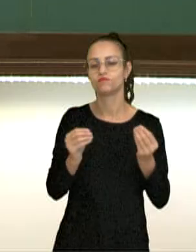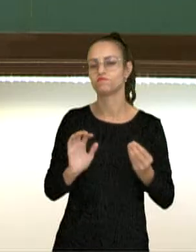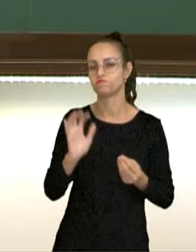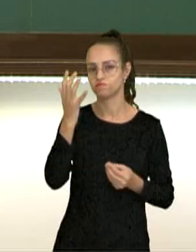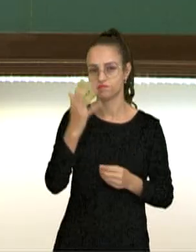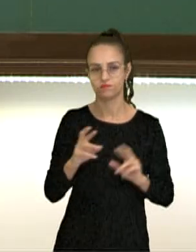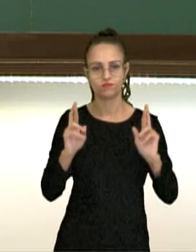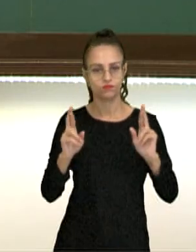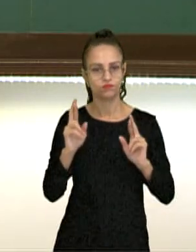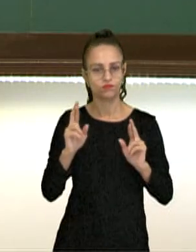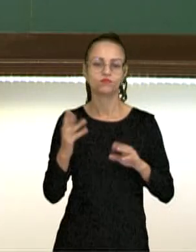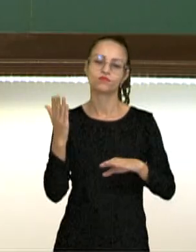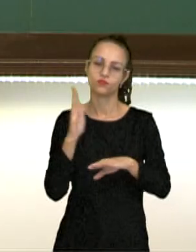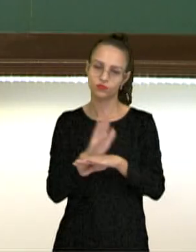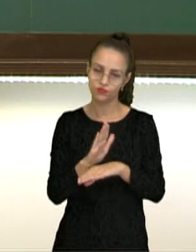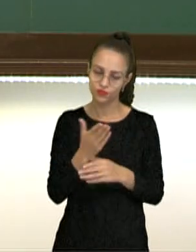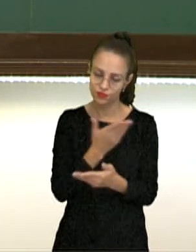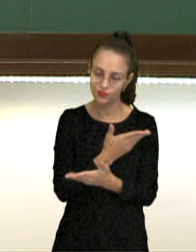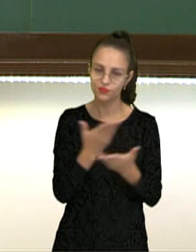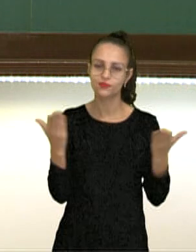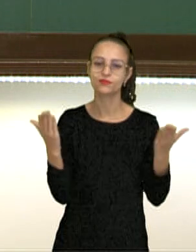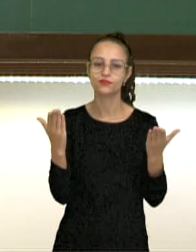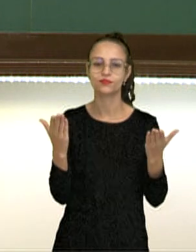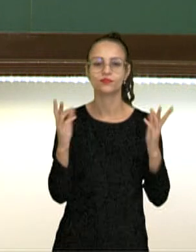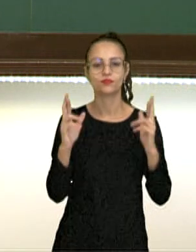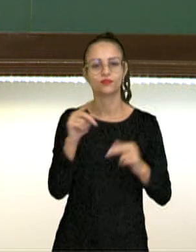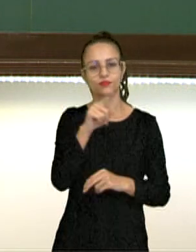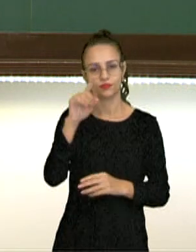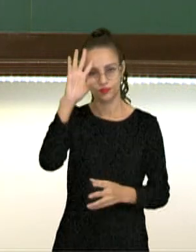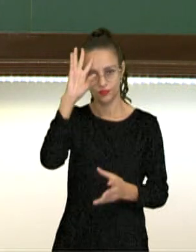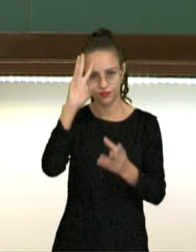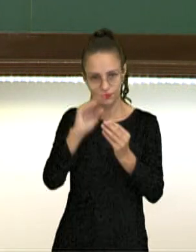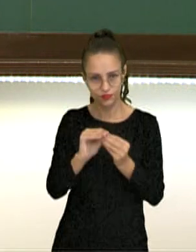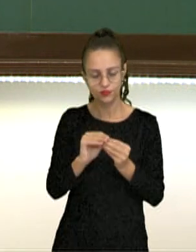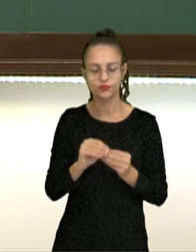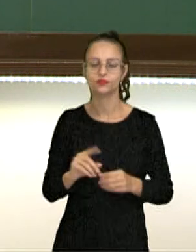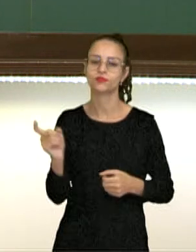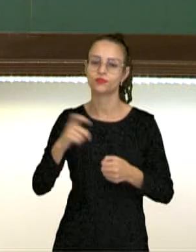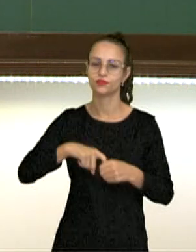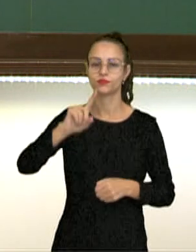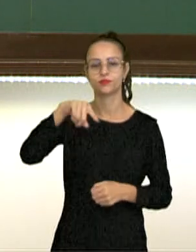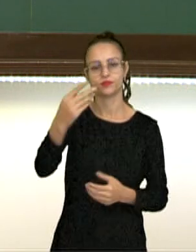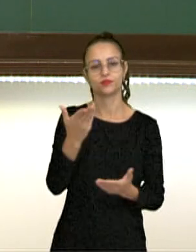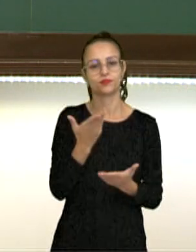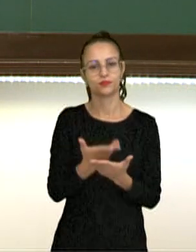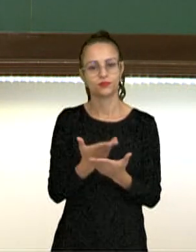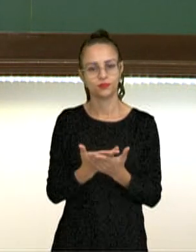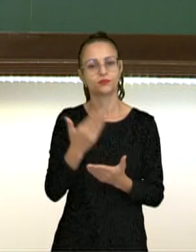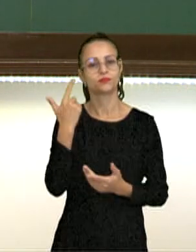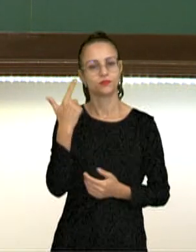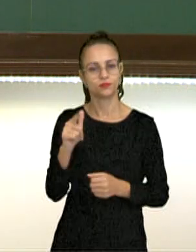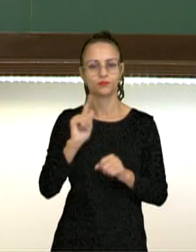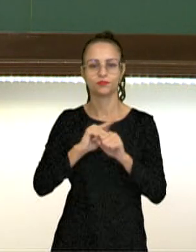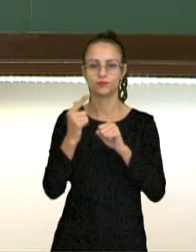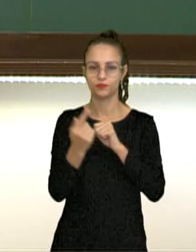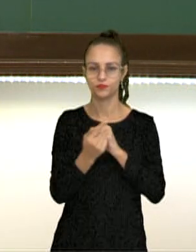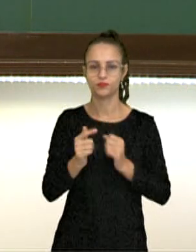acontece. Espero ter contribuído com vocês, que vocês tenham entendido um pouquinho mais. Voltamos numa próxima aula com mais geografia.